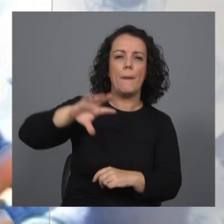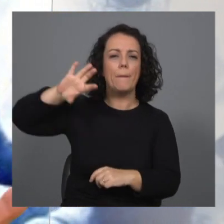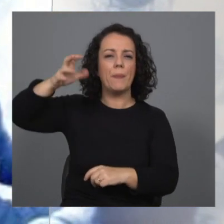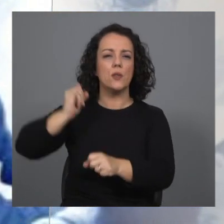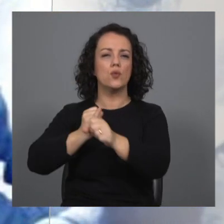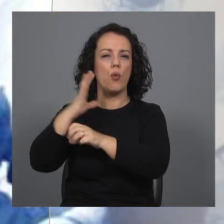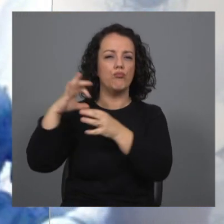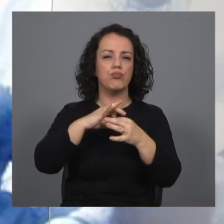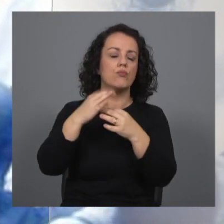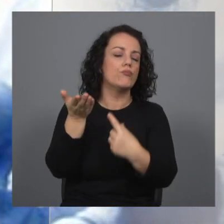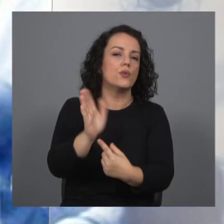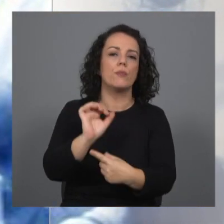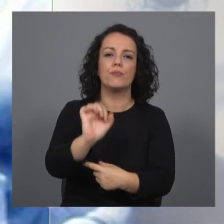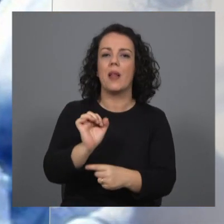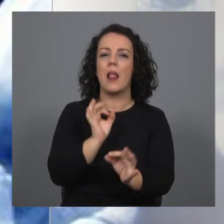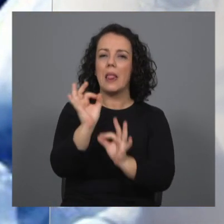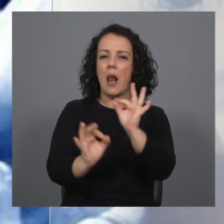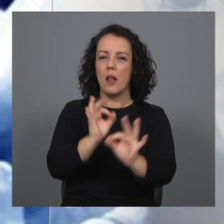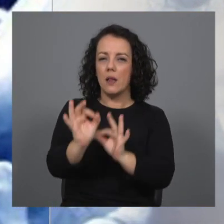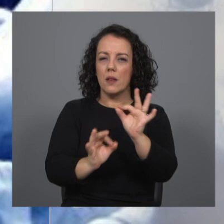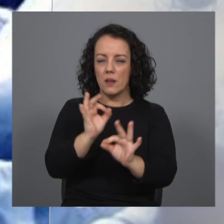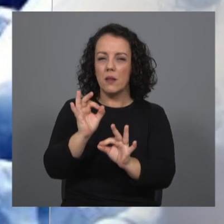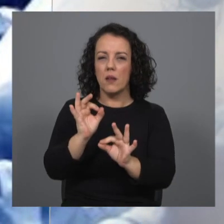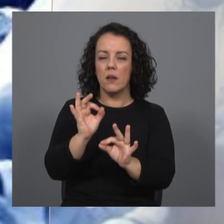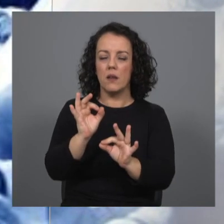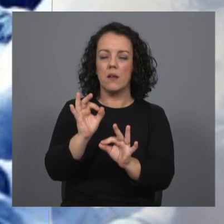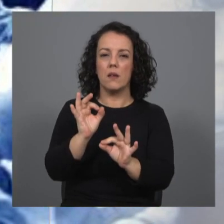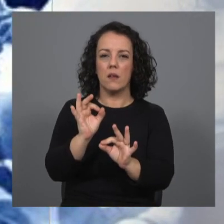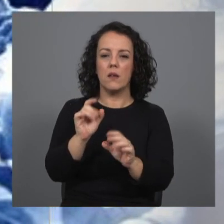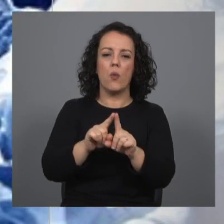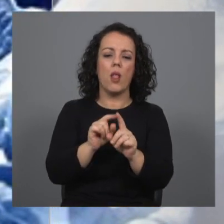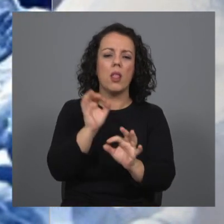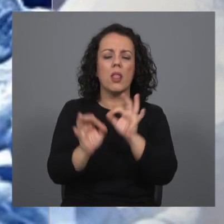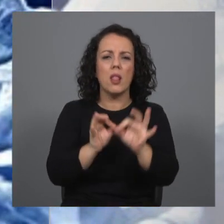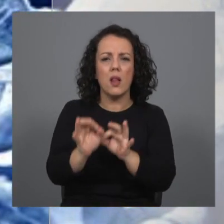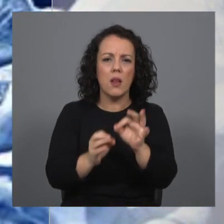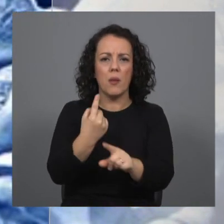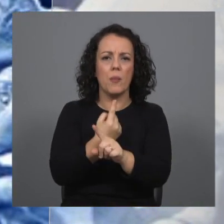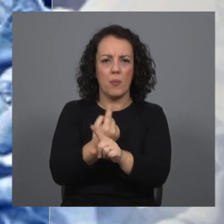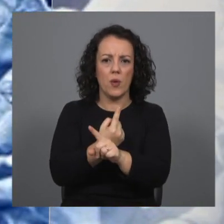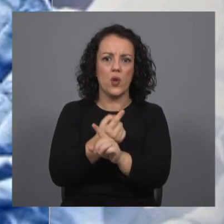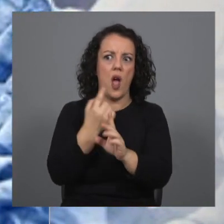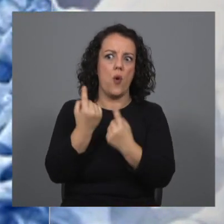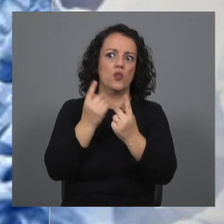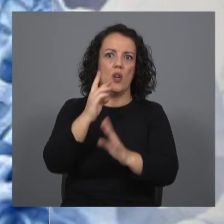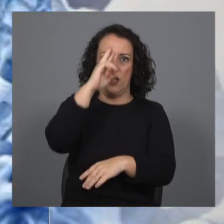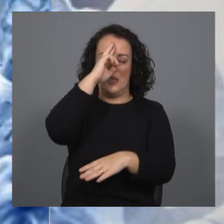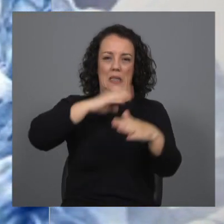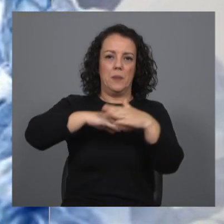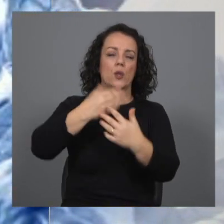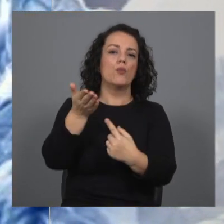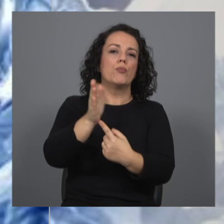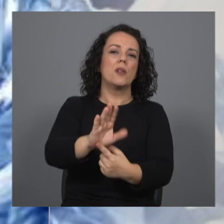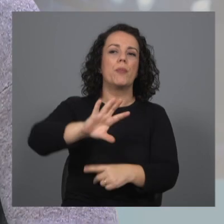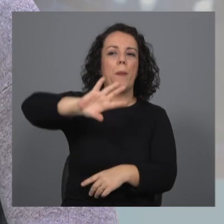para tratamentos, muitas vezes já enfim, limite, nomeadamente de países de expressão